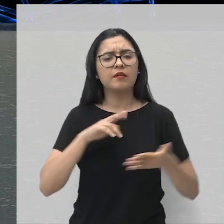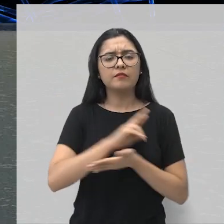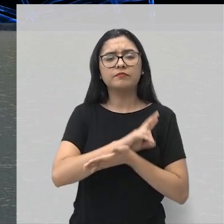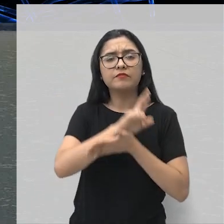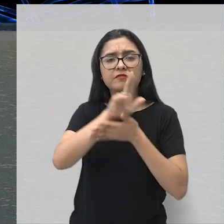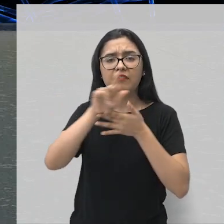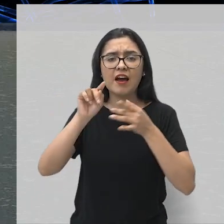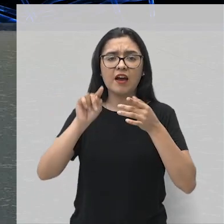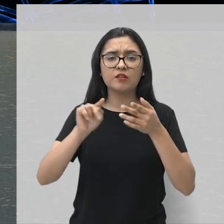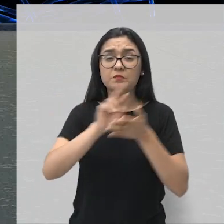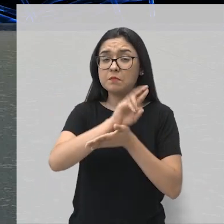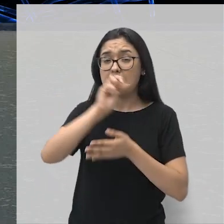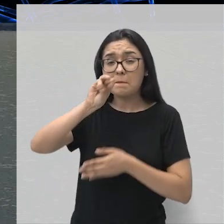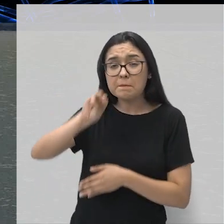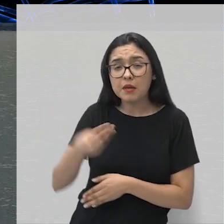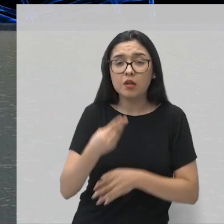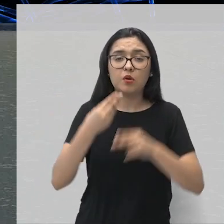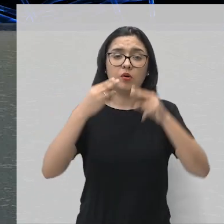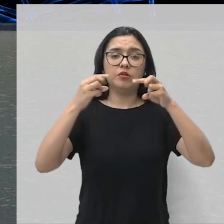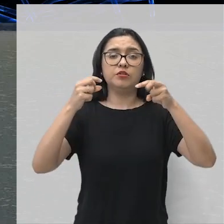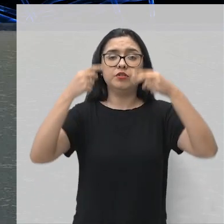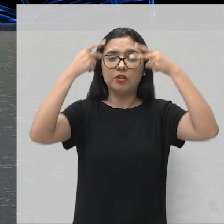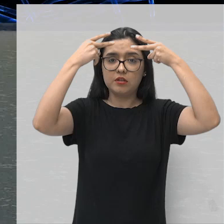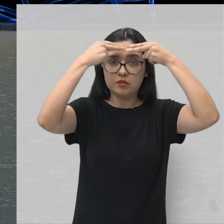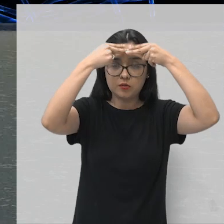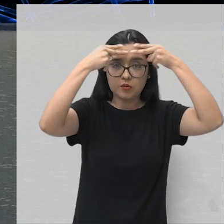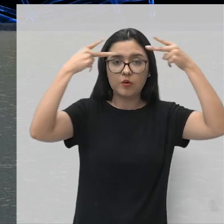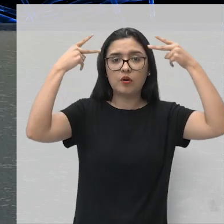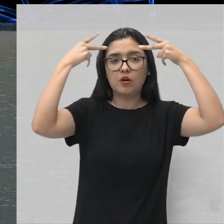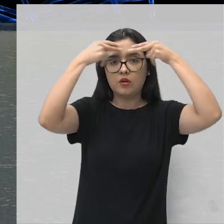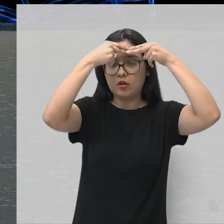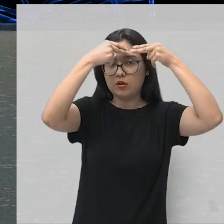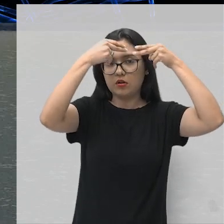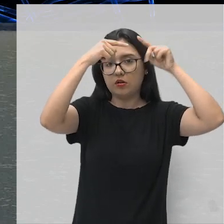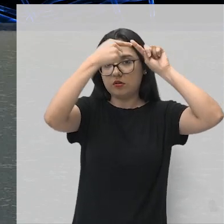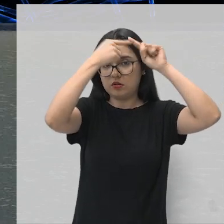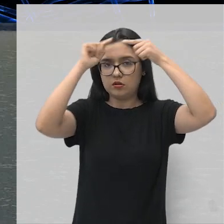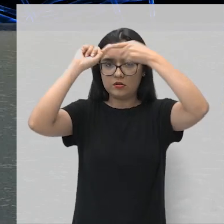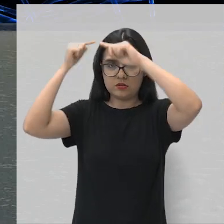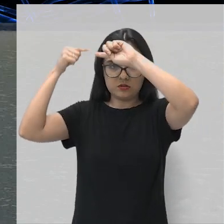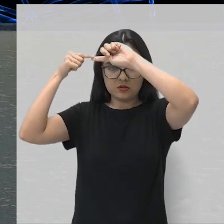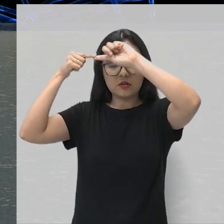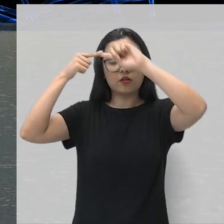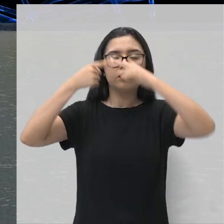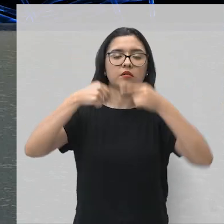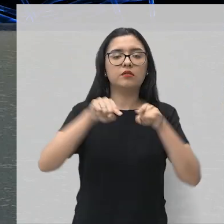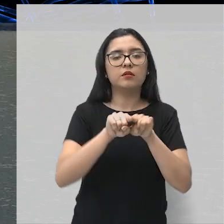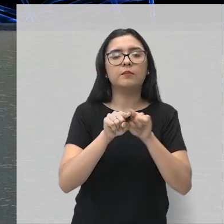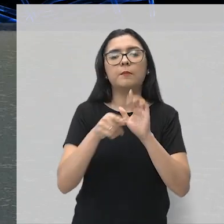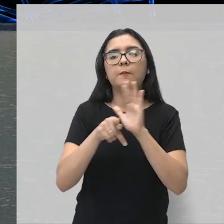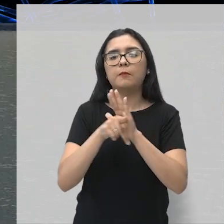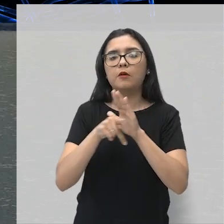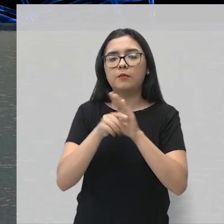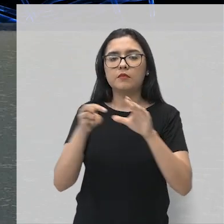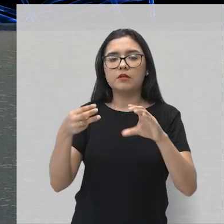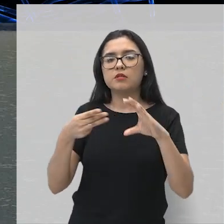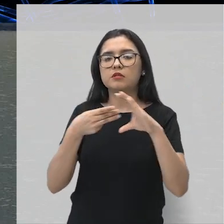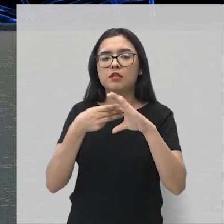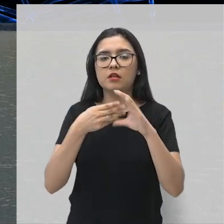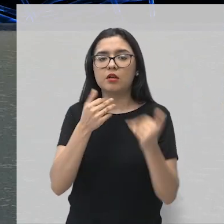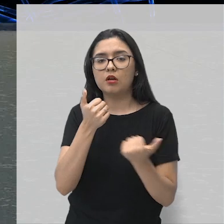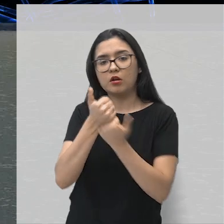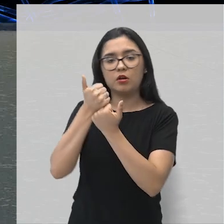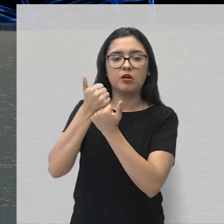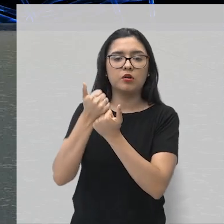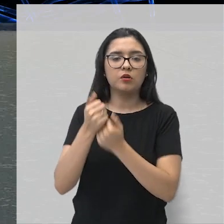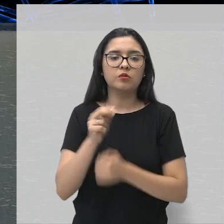de neurônios, né, as unidades básicas da comunicação neural e suas células de suporte,